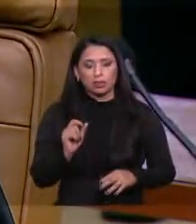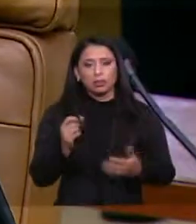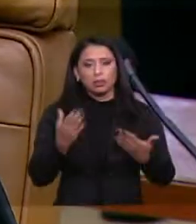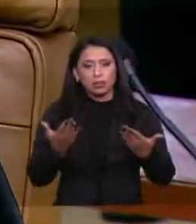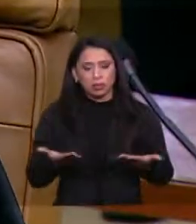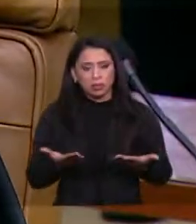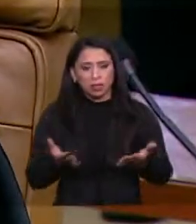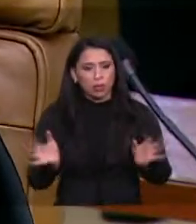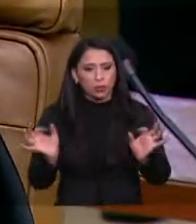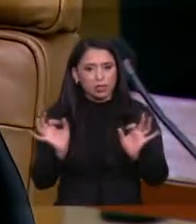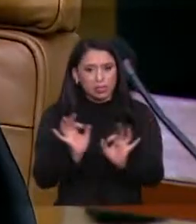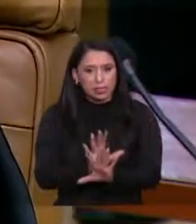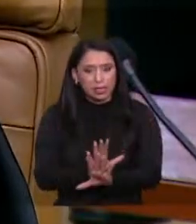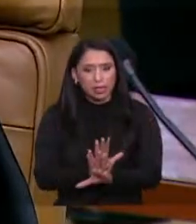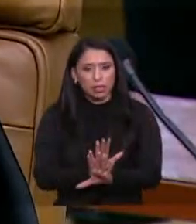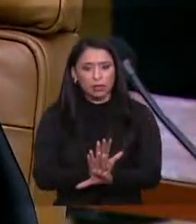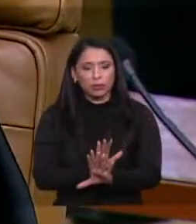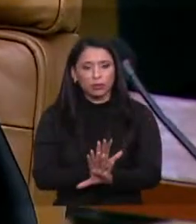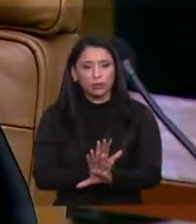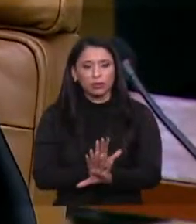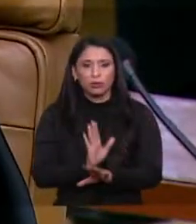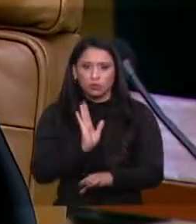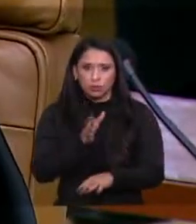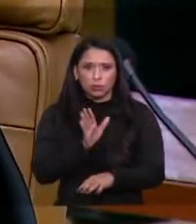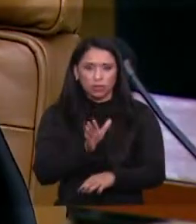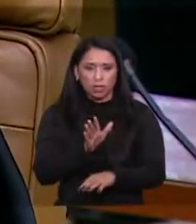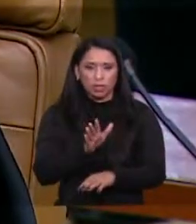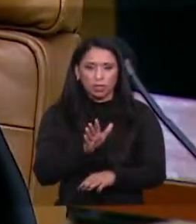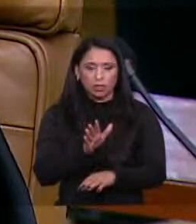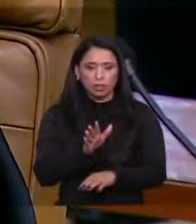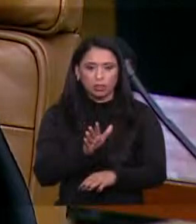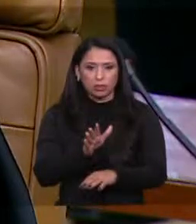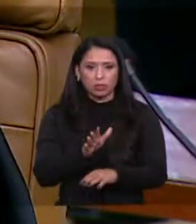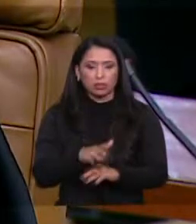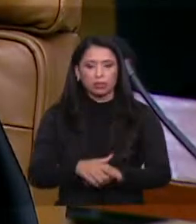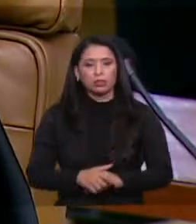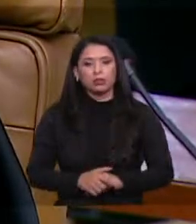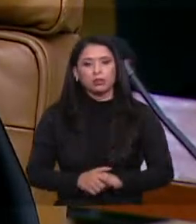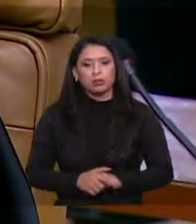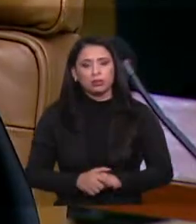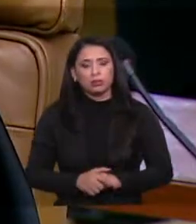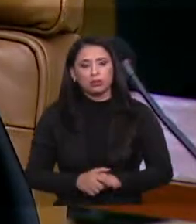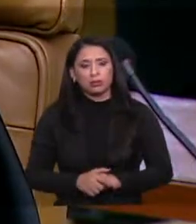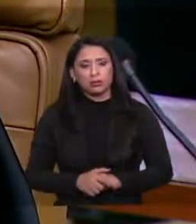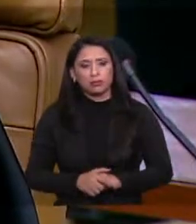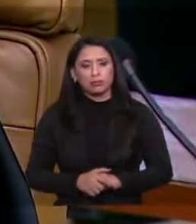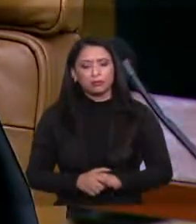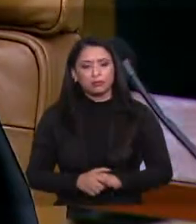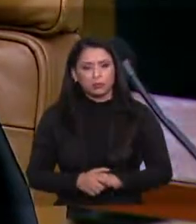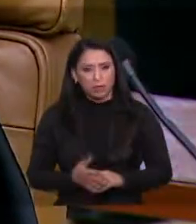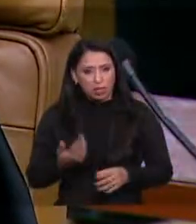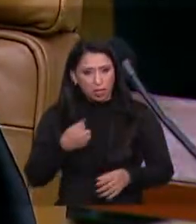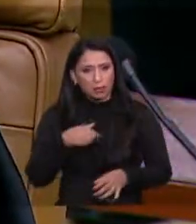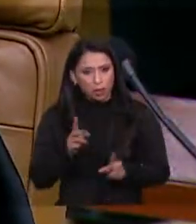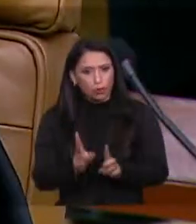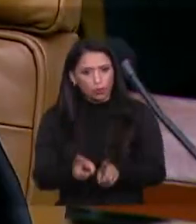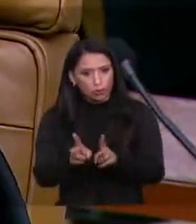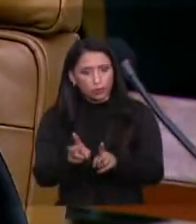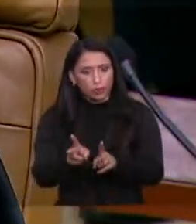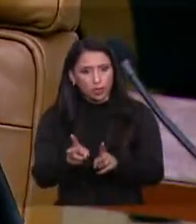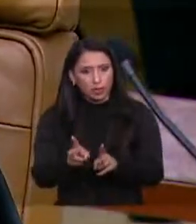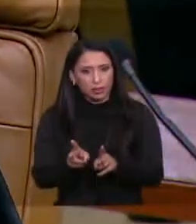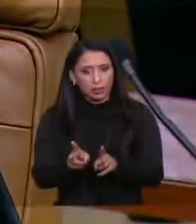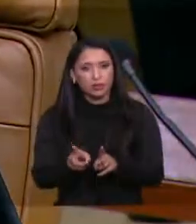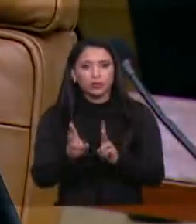esteja de acordo eu encerro já fazendo essa individuação vejo que vossa excelência está a aquecer portanto tomou para mim que é que a essência